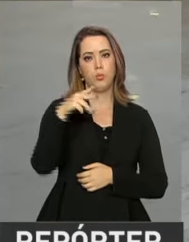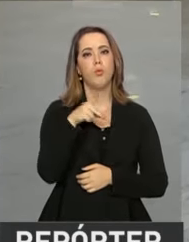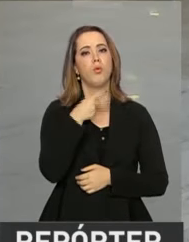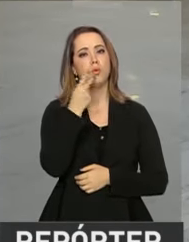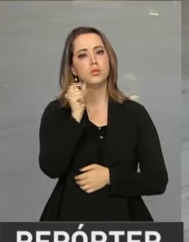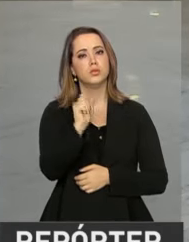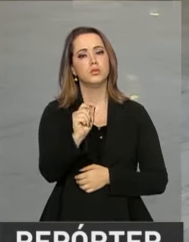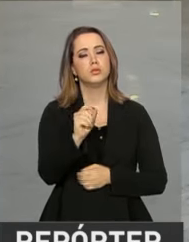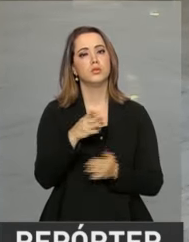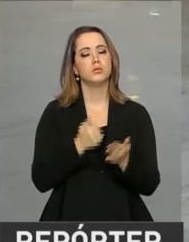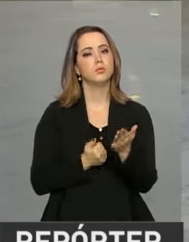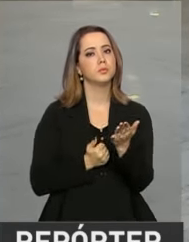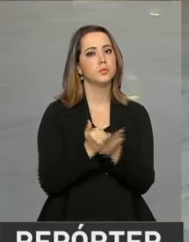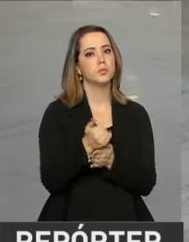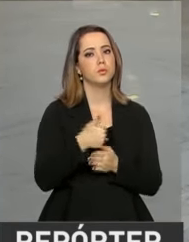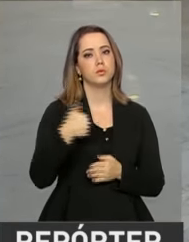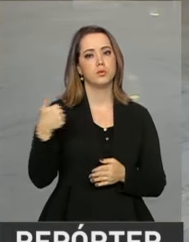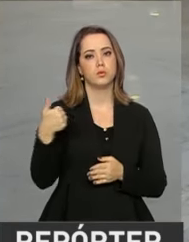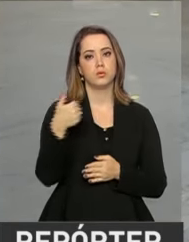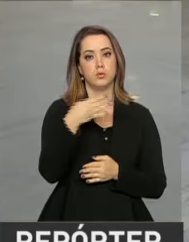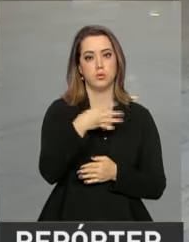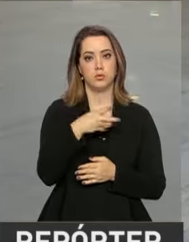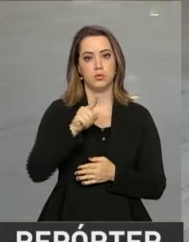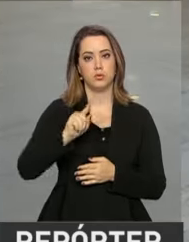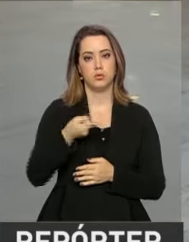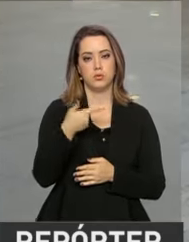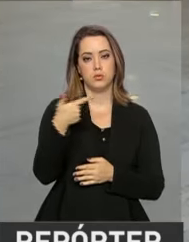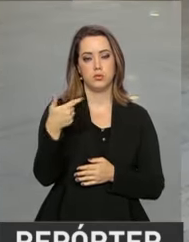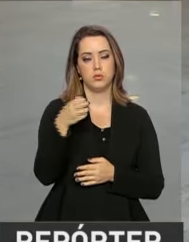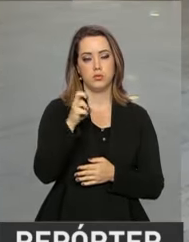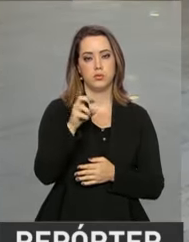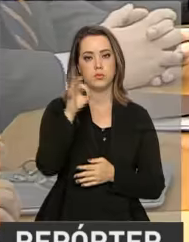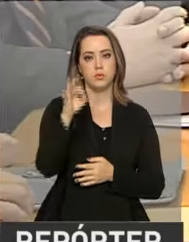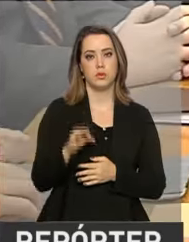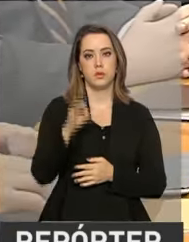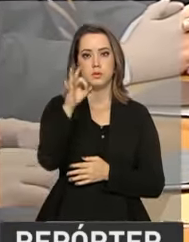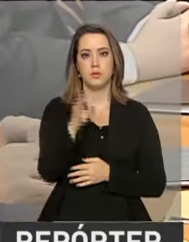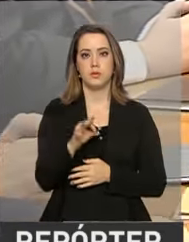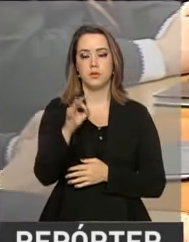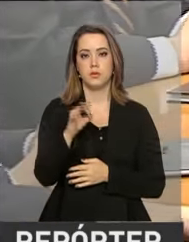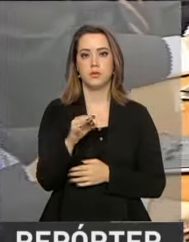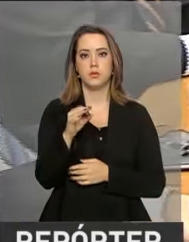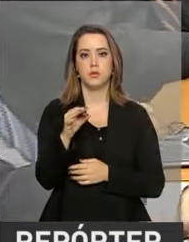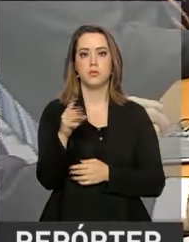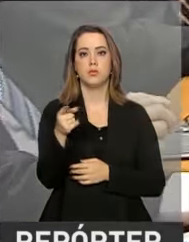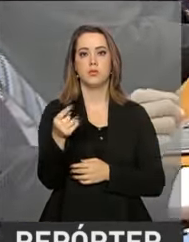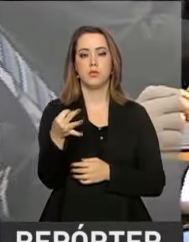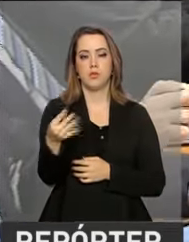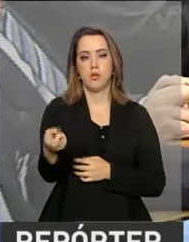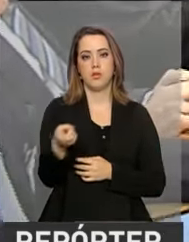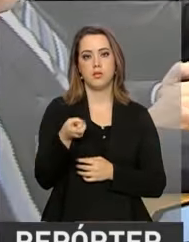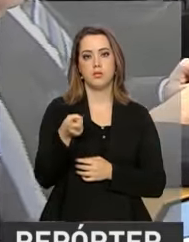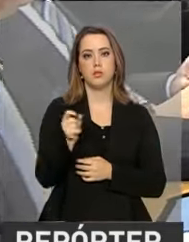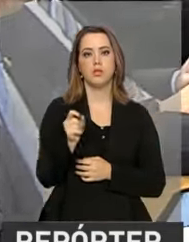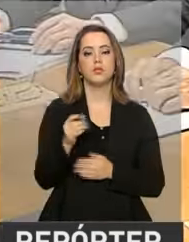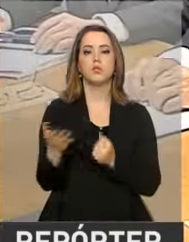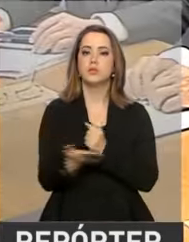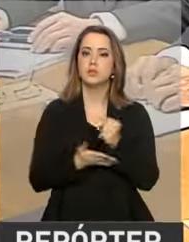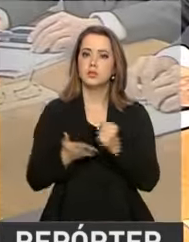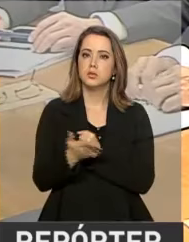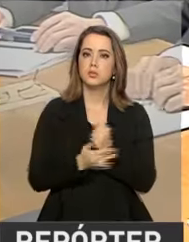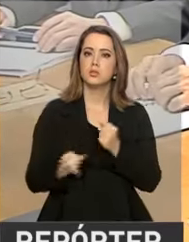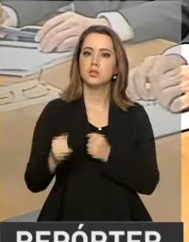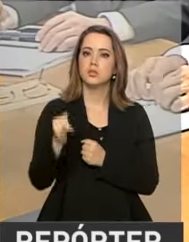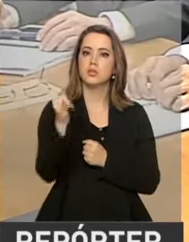manter em 14,25% a CELIC, que é a taxa básica de juros. Nessa decisão, eles levaram em conta justamente